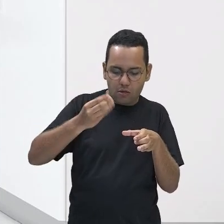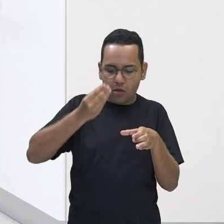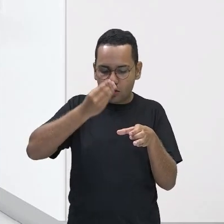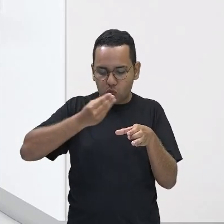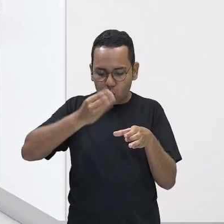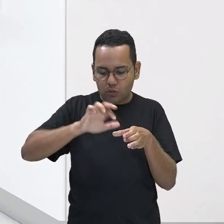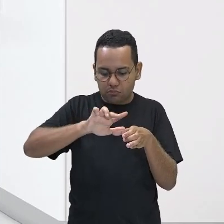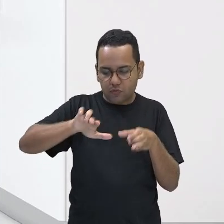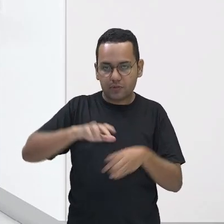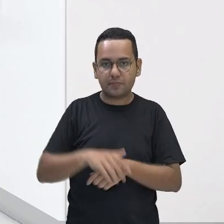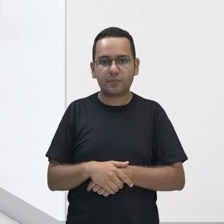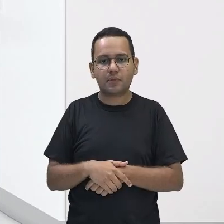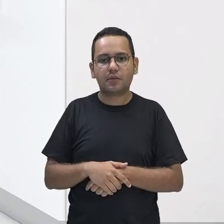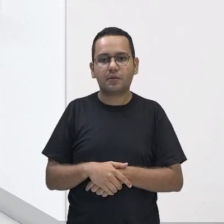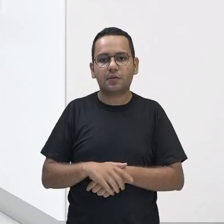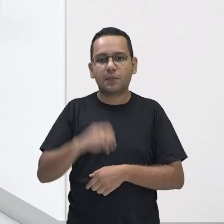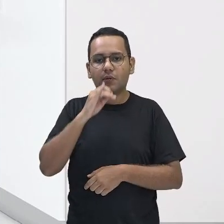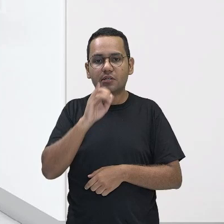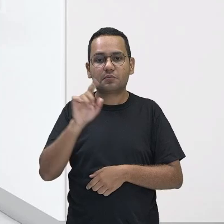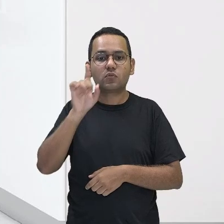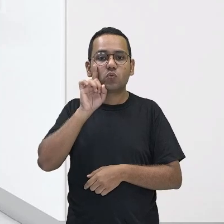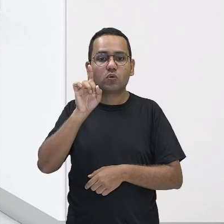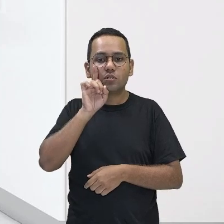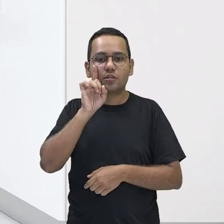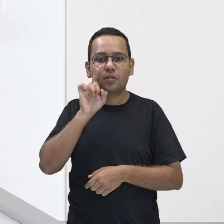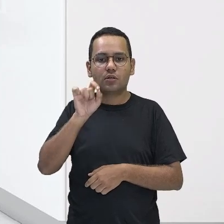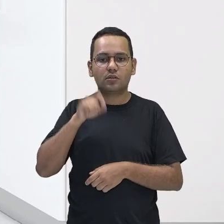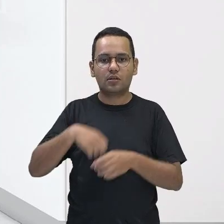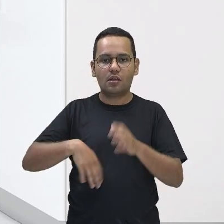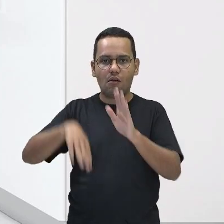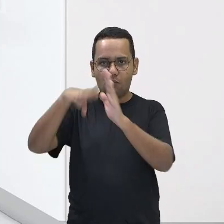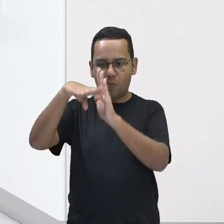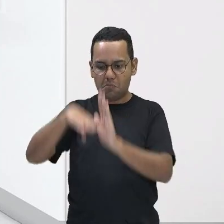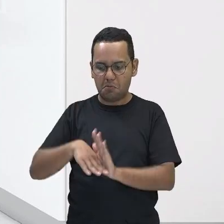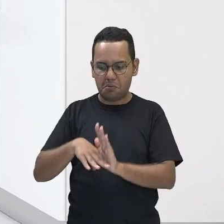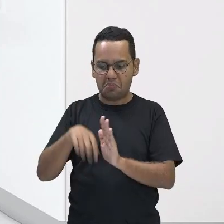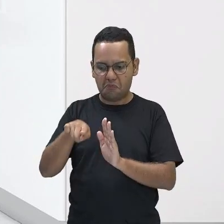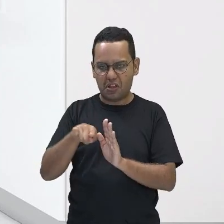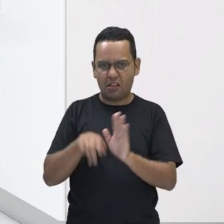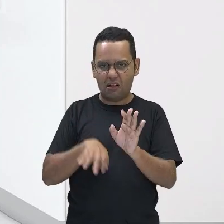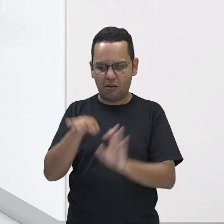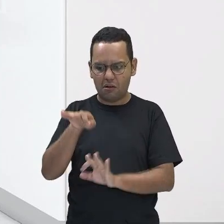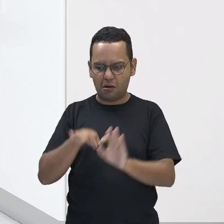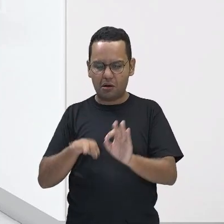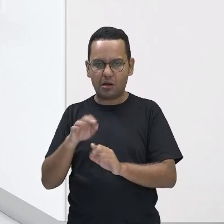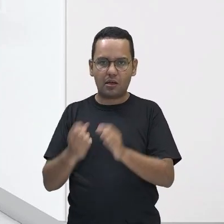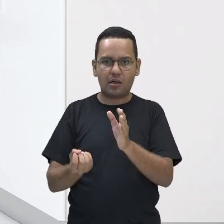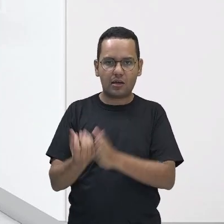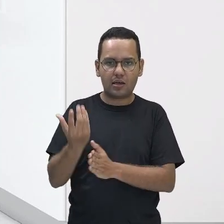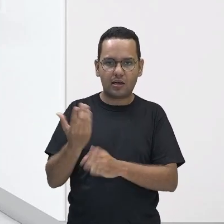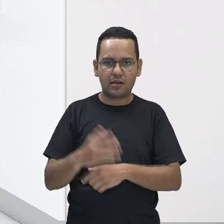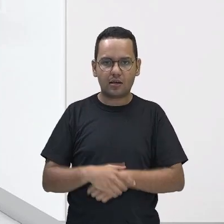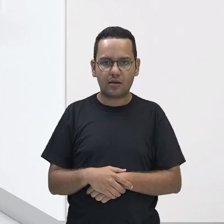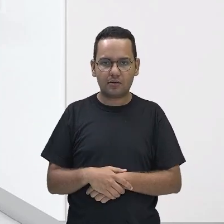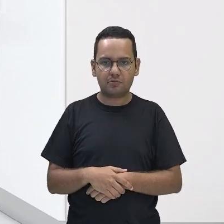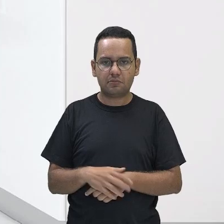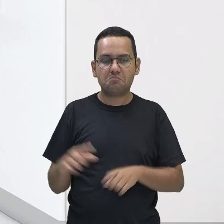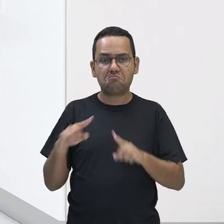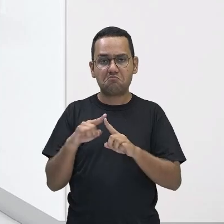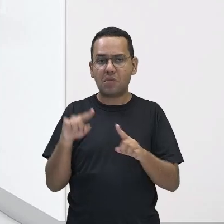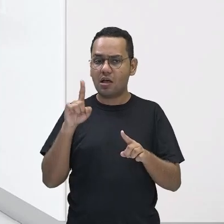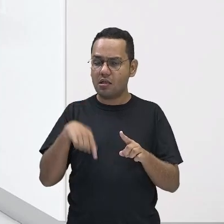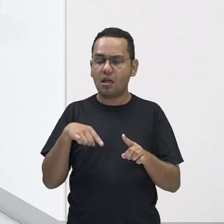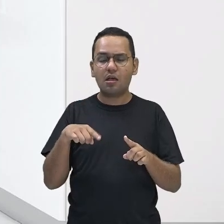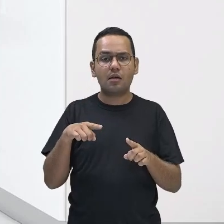que vocês não saibam, preparar uma receita que você ficou sabendo ali, ele é um processo